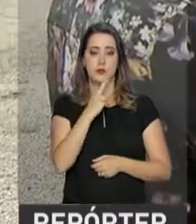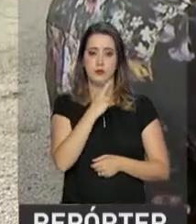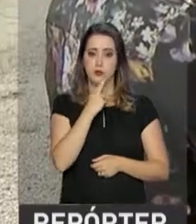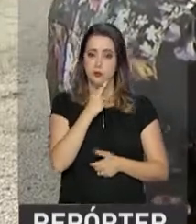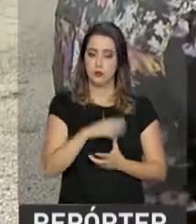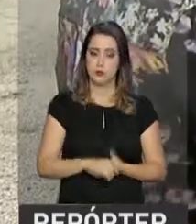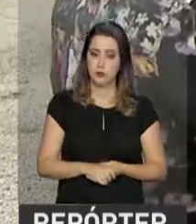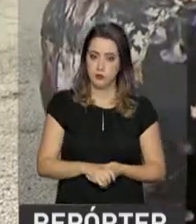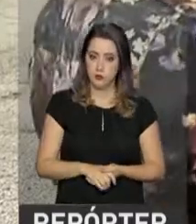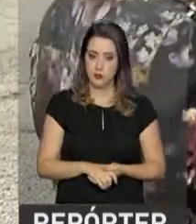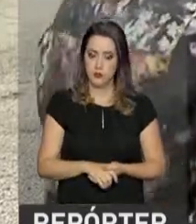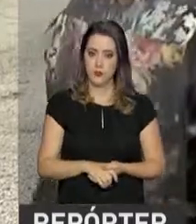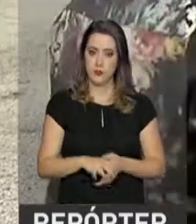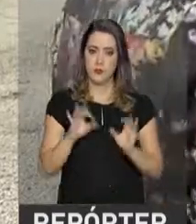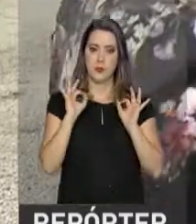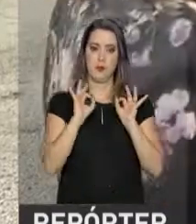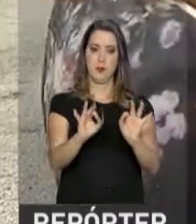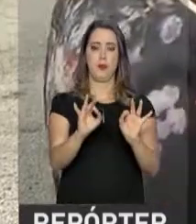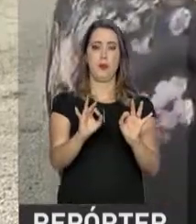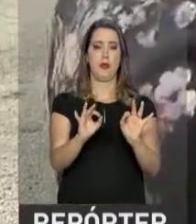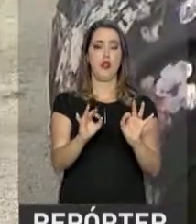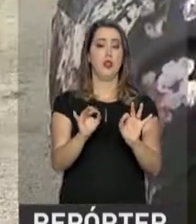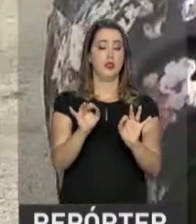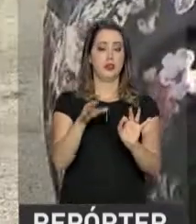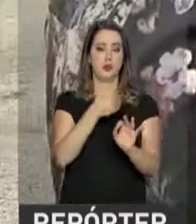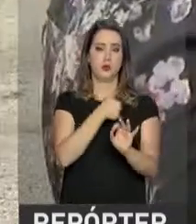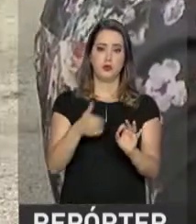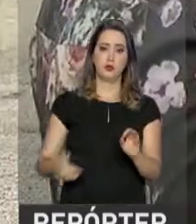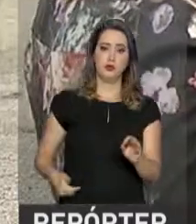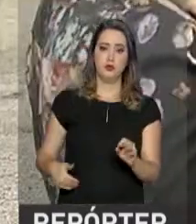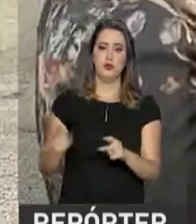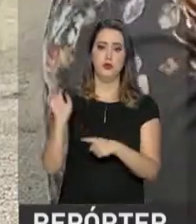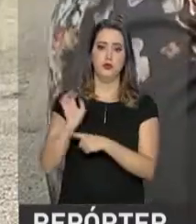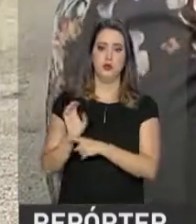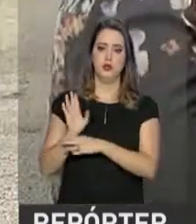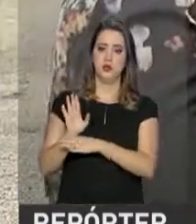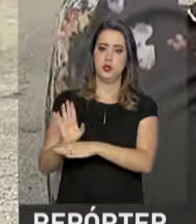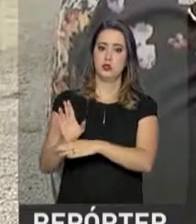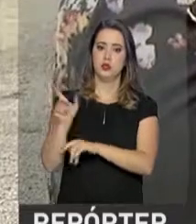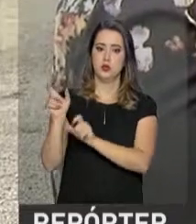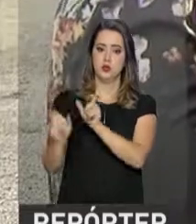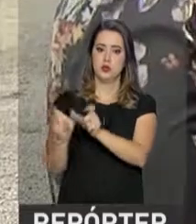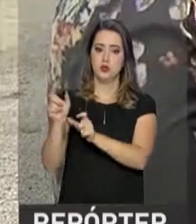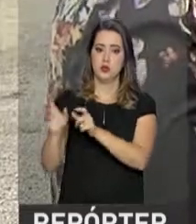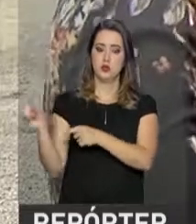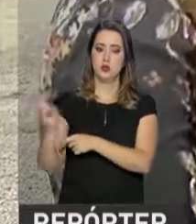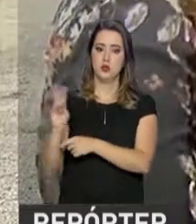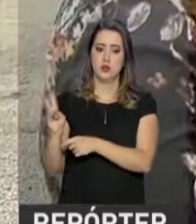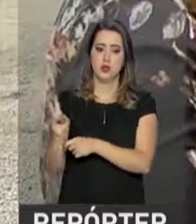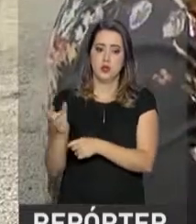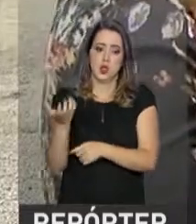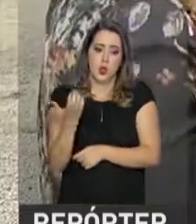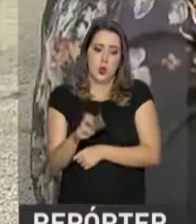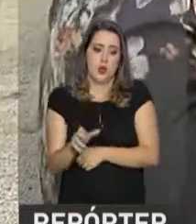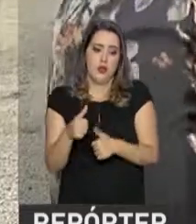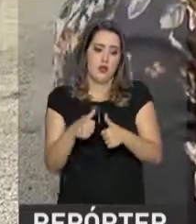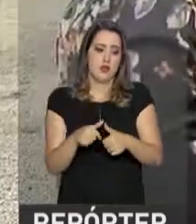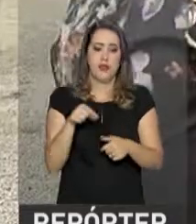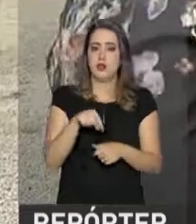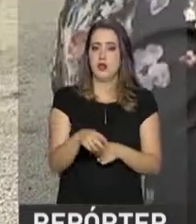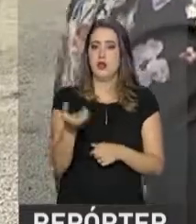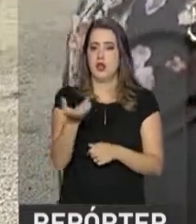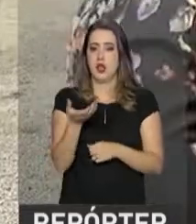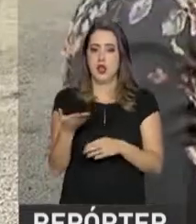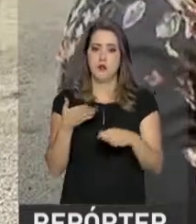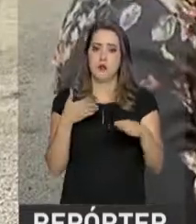em Boa Vista. E o governo também, né, o Estado, está ajudando os venezuelanos que não querem ficar aqui, querem ir para outros